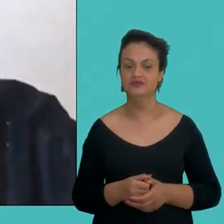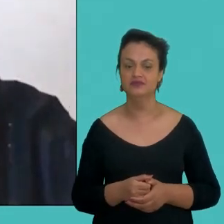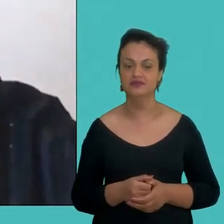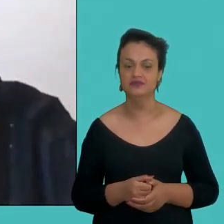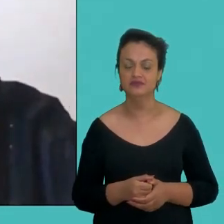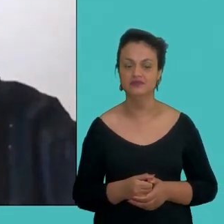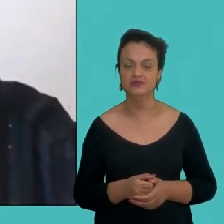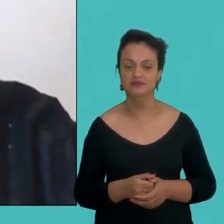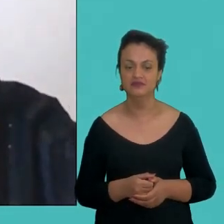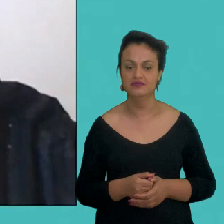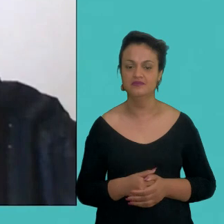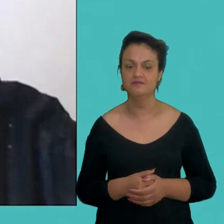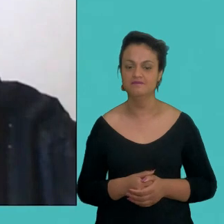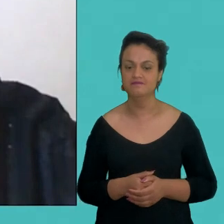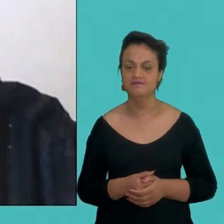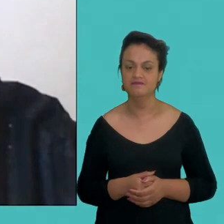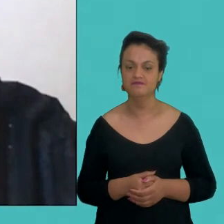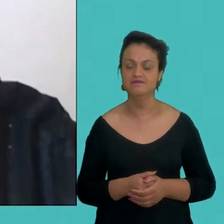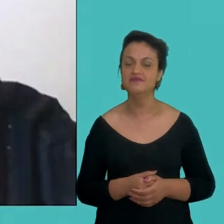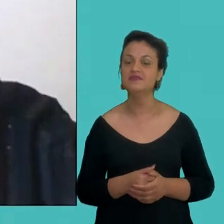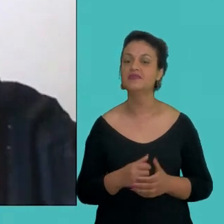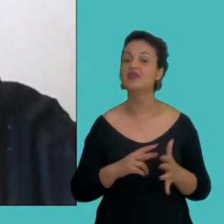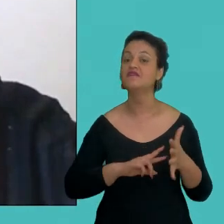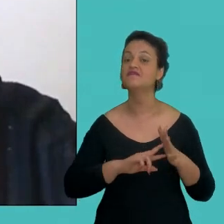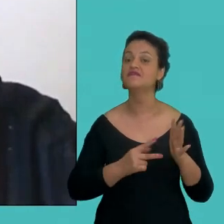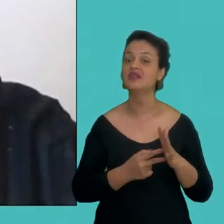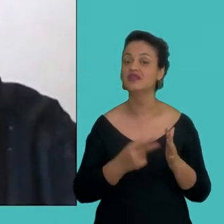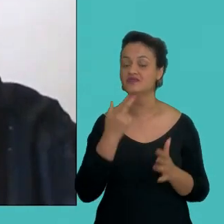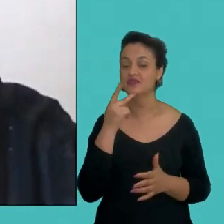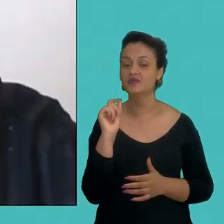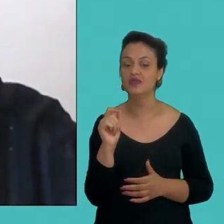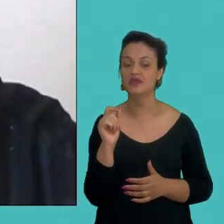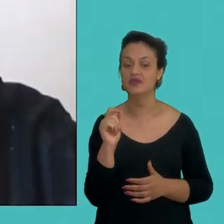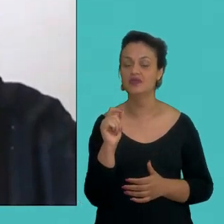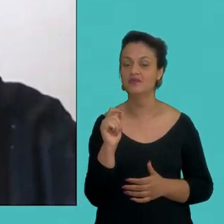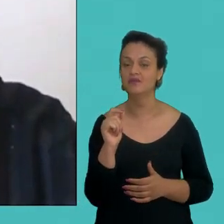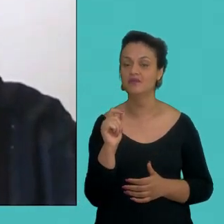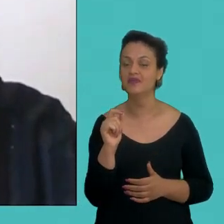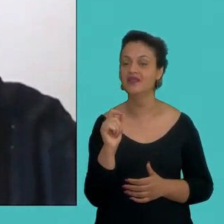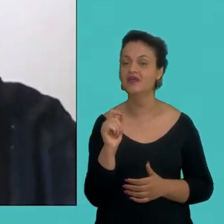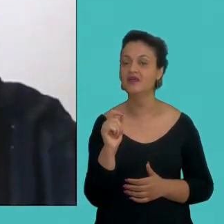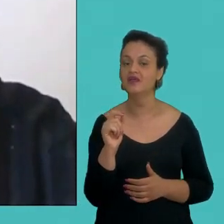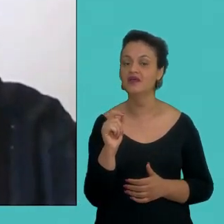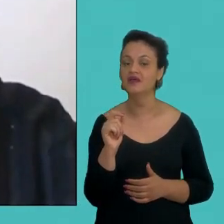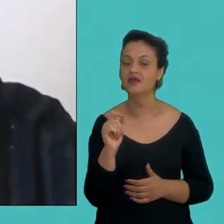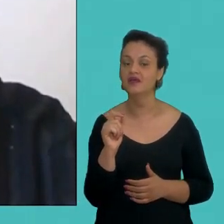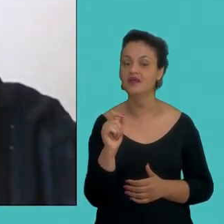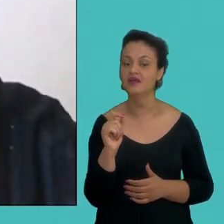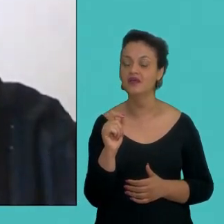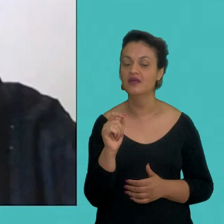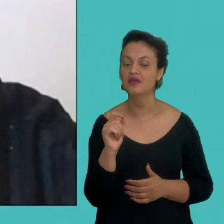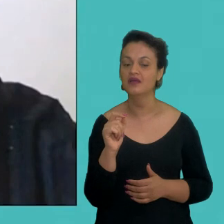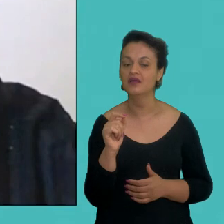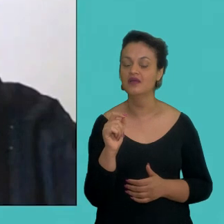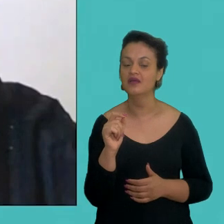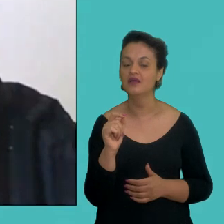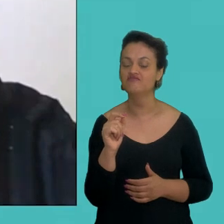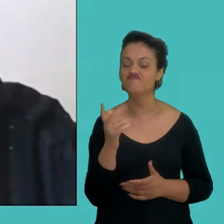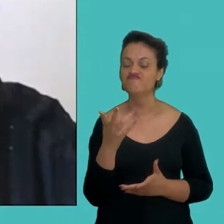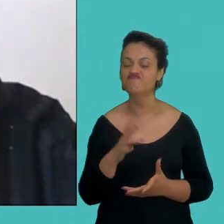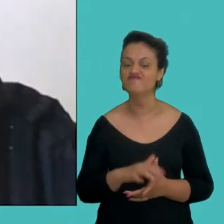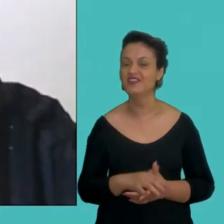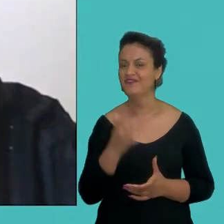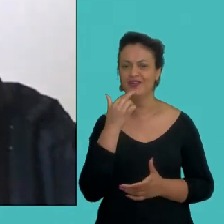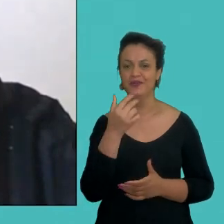like media business. O que essa frase diz? Não tem nenhum outro tipo de negócio como o negócio de